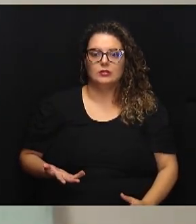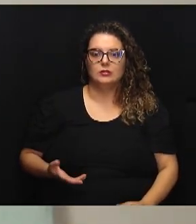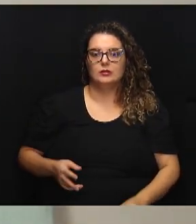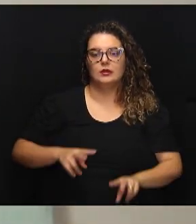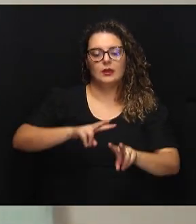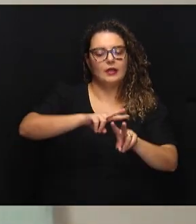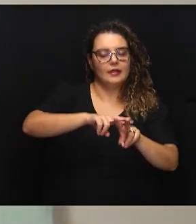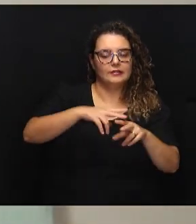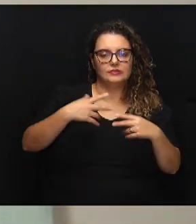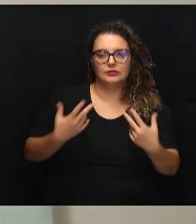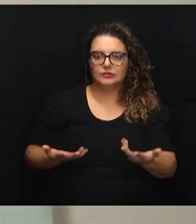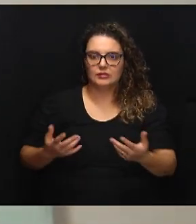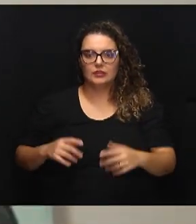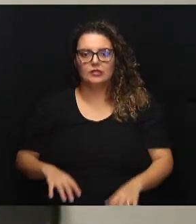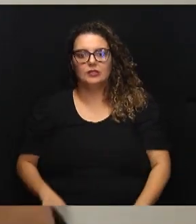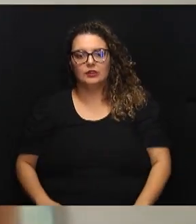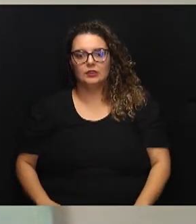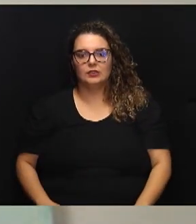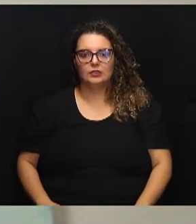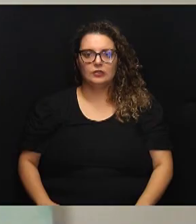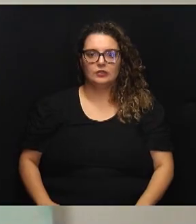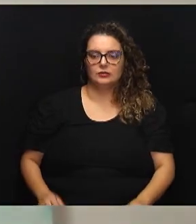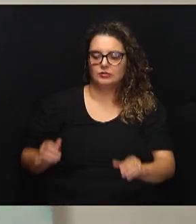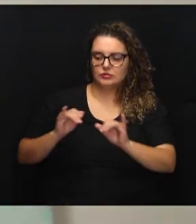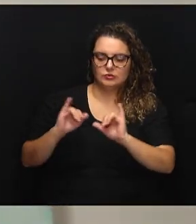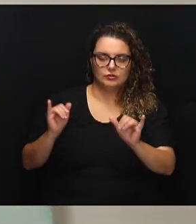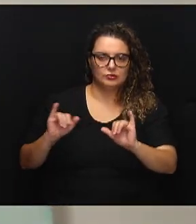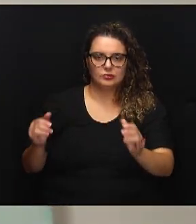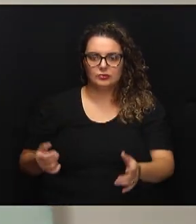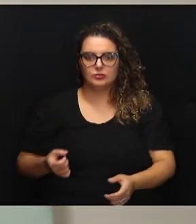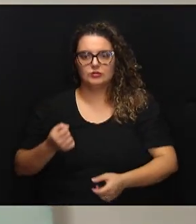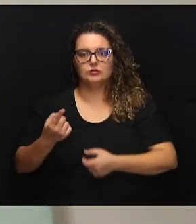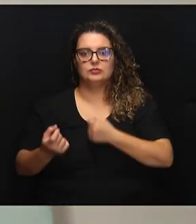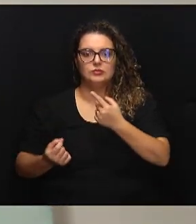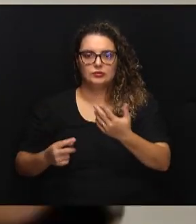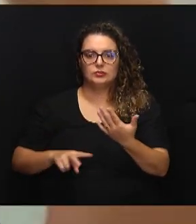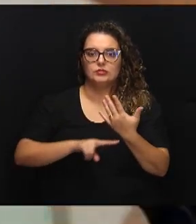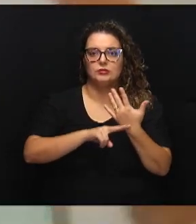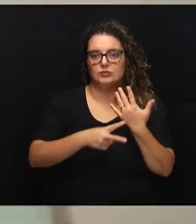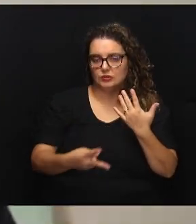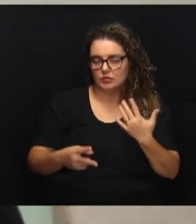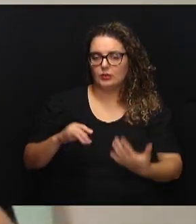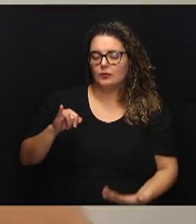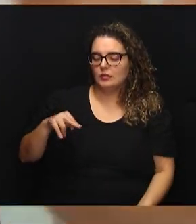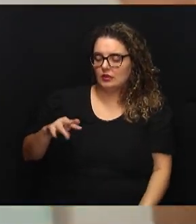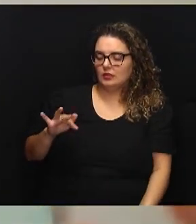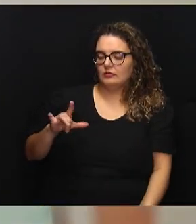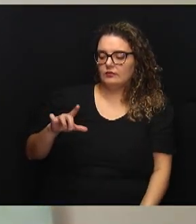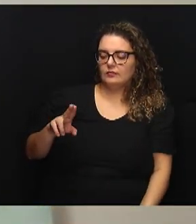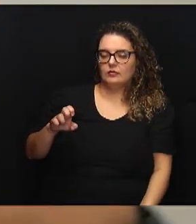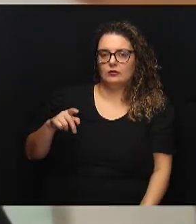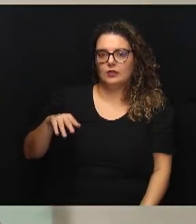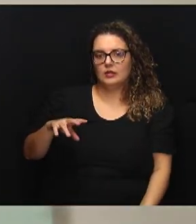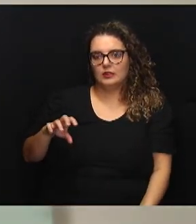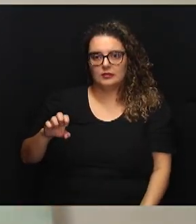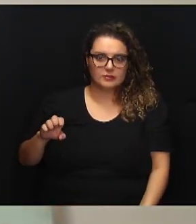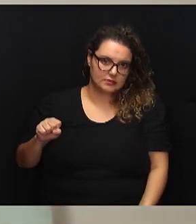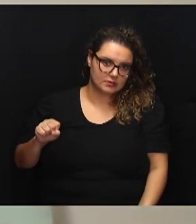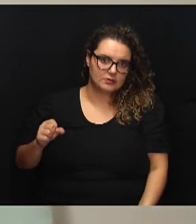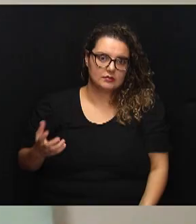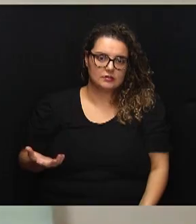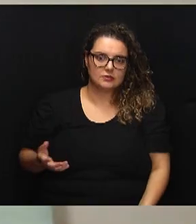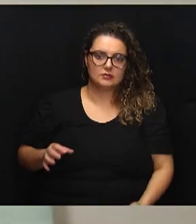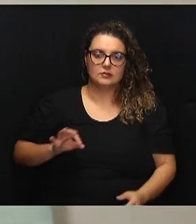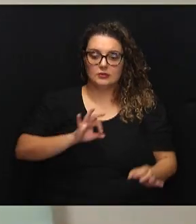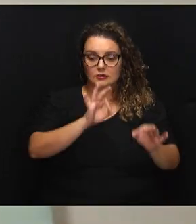hashtags, né, divulgação por alguns influencers, né, que torcem por alguns times e estão lá